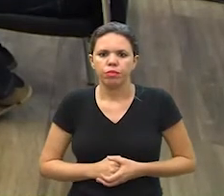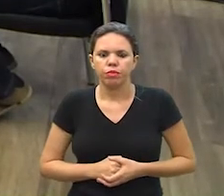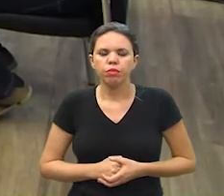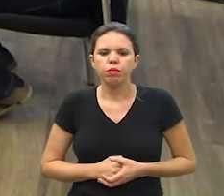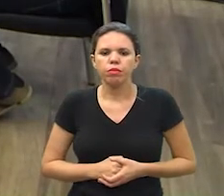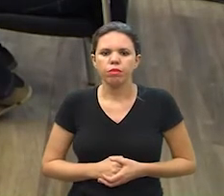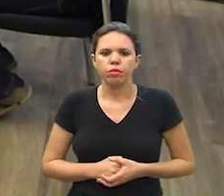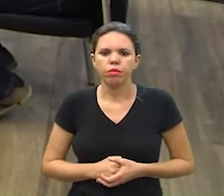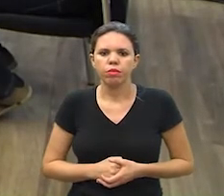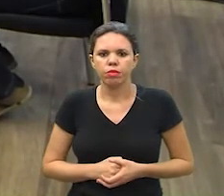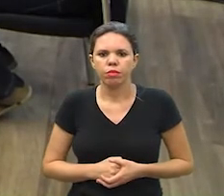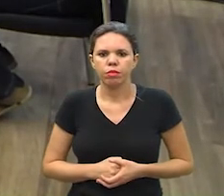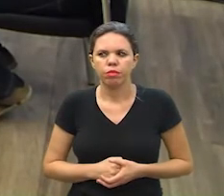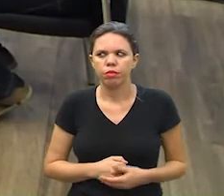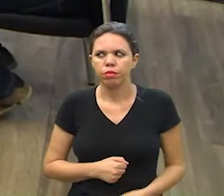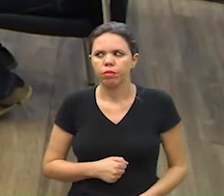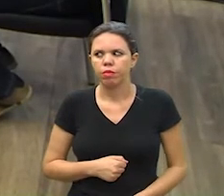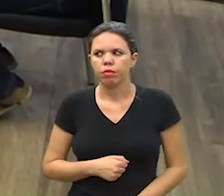Pela ordem.